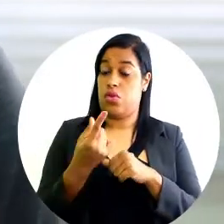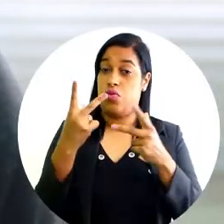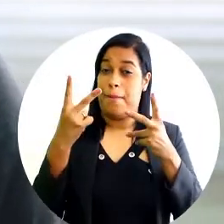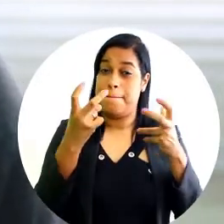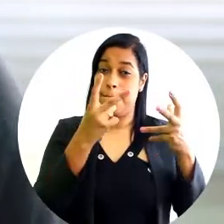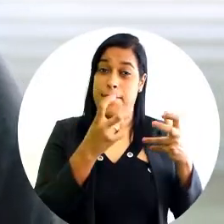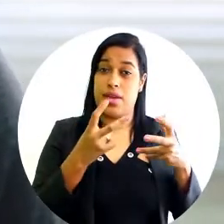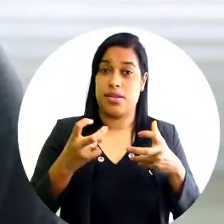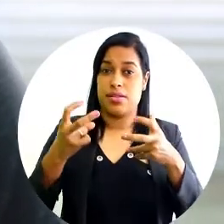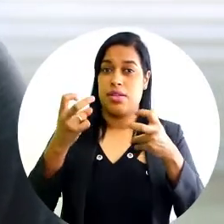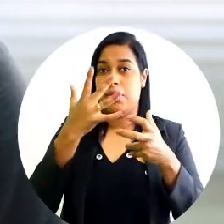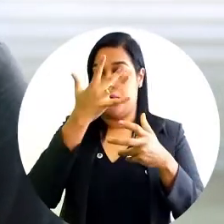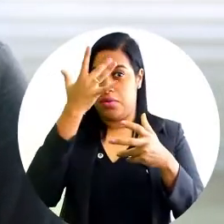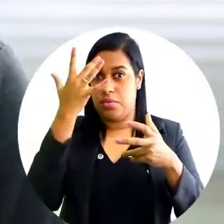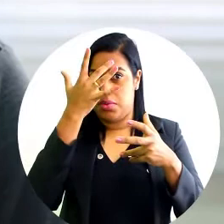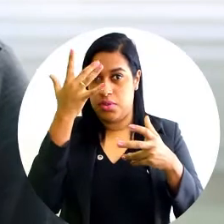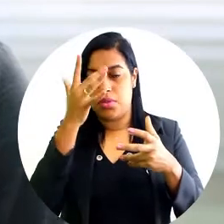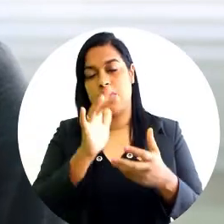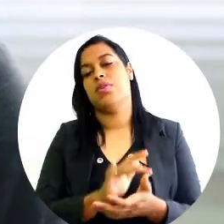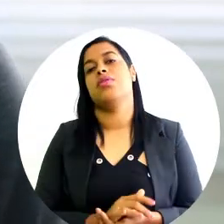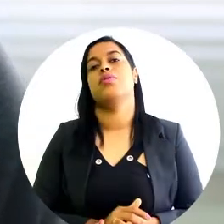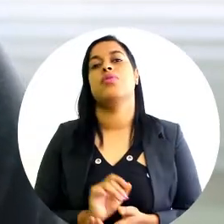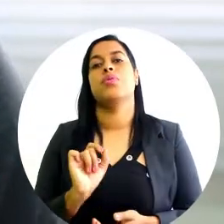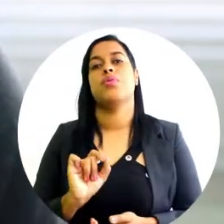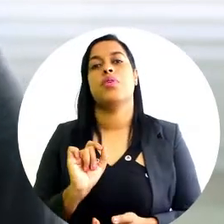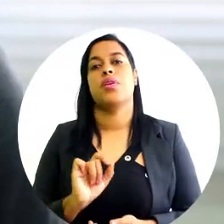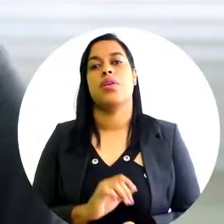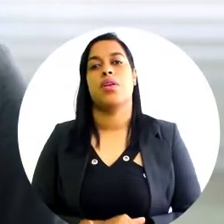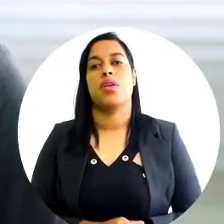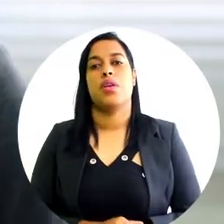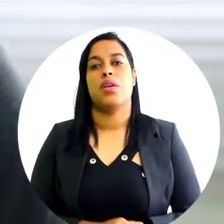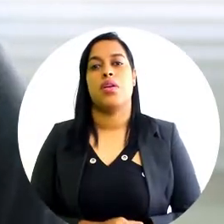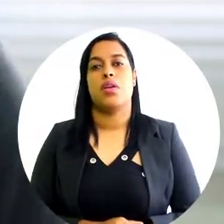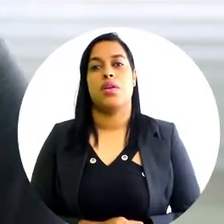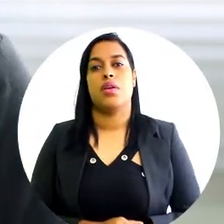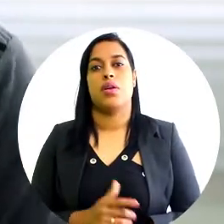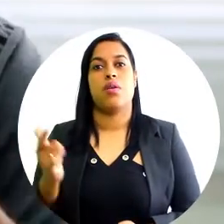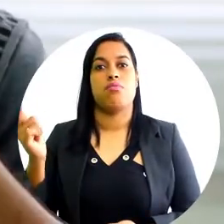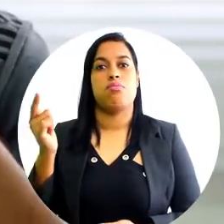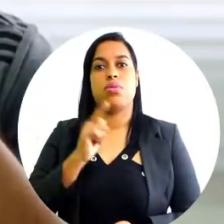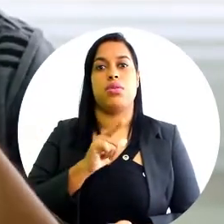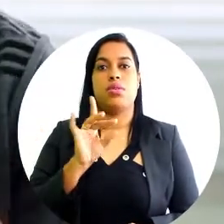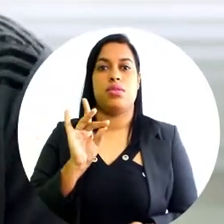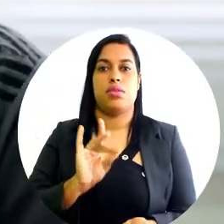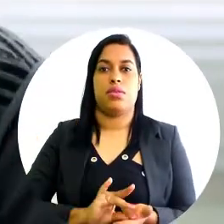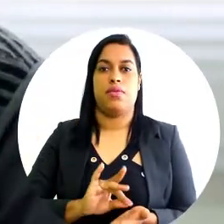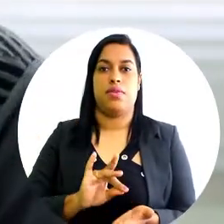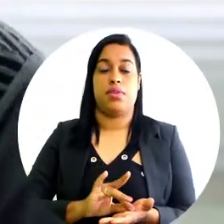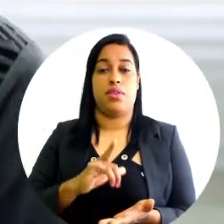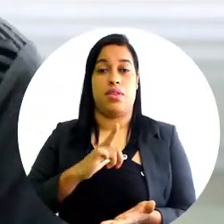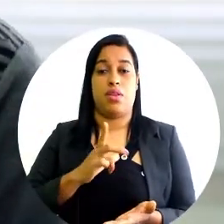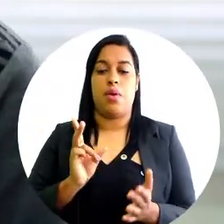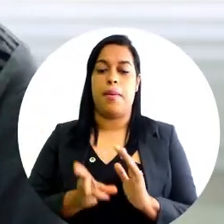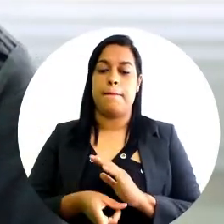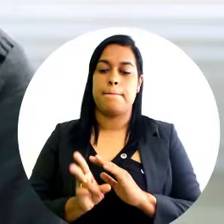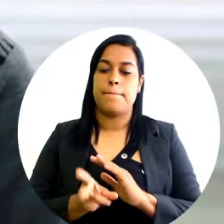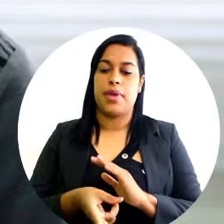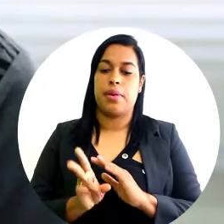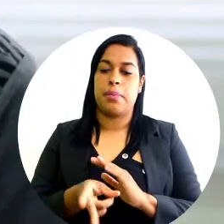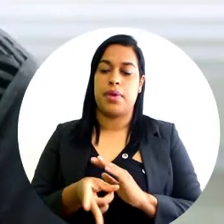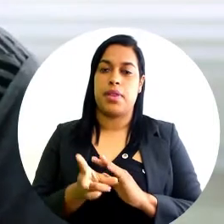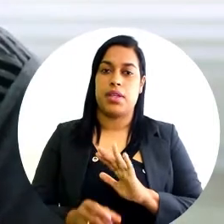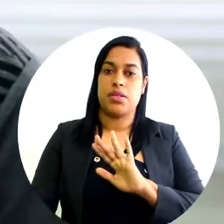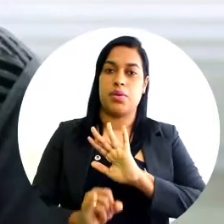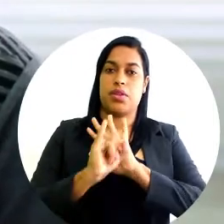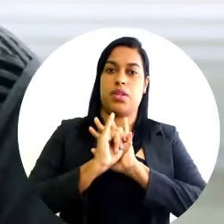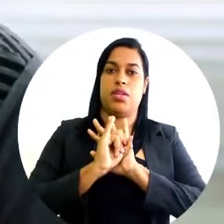nós percebemos na natureza e nas pessoas, elas são um engano. Na verdade, existe uma permanência